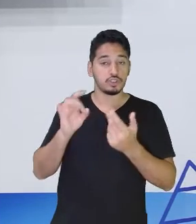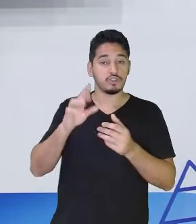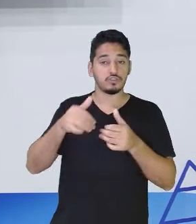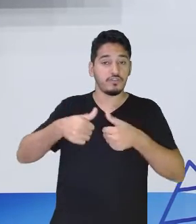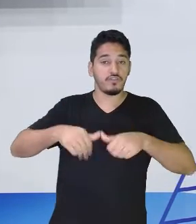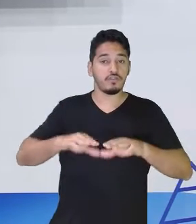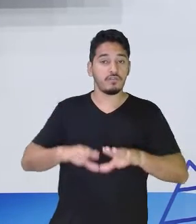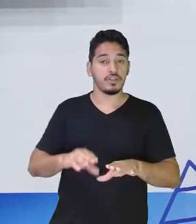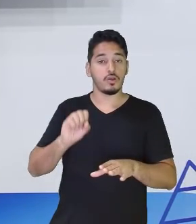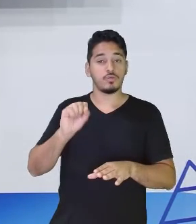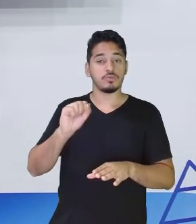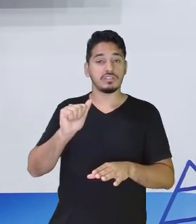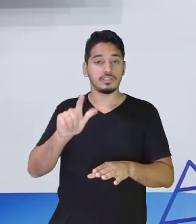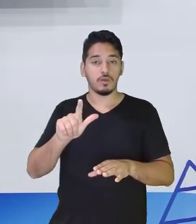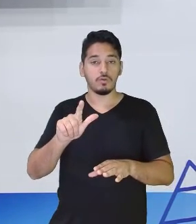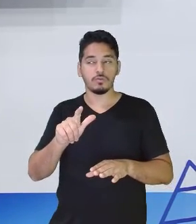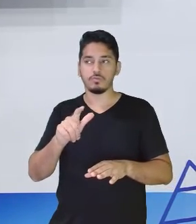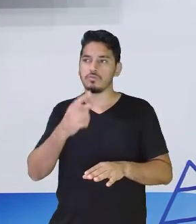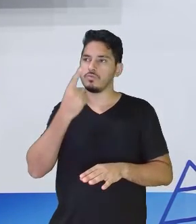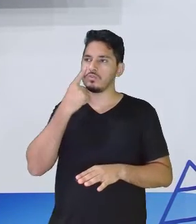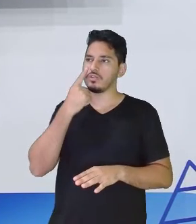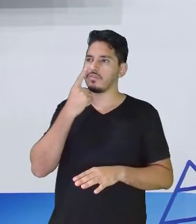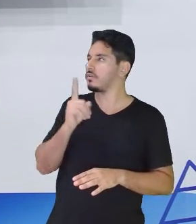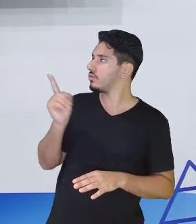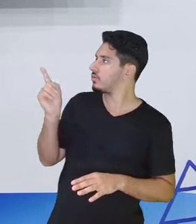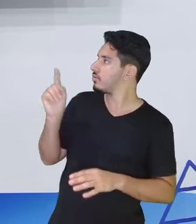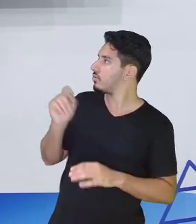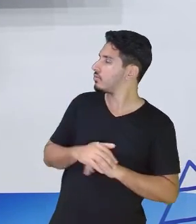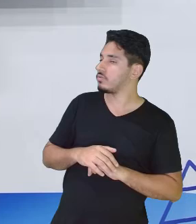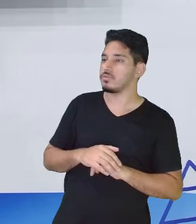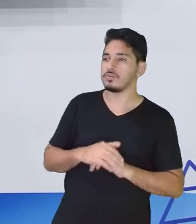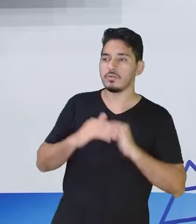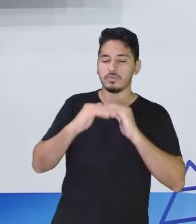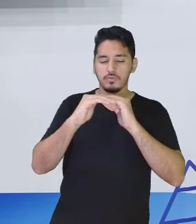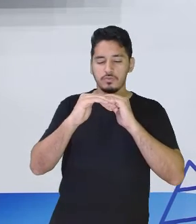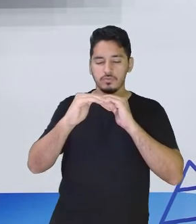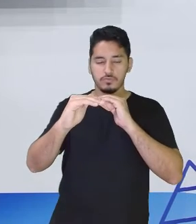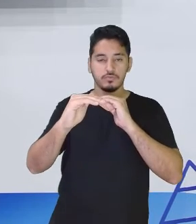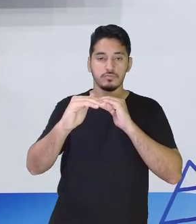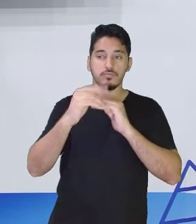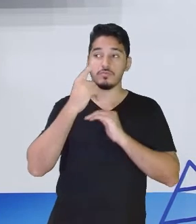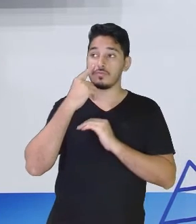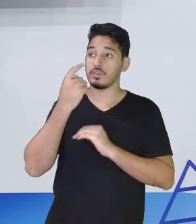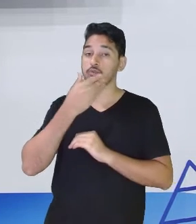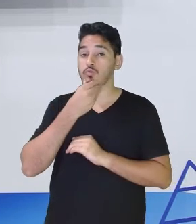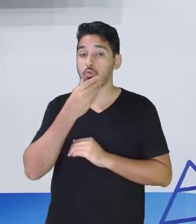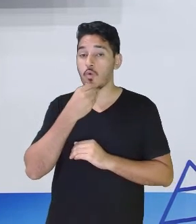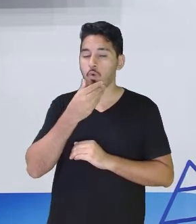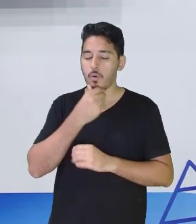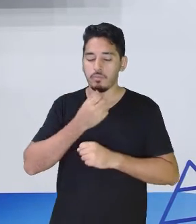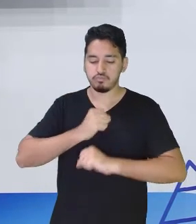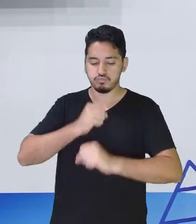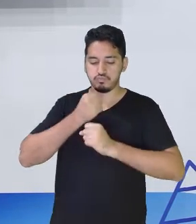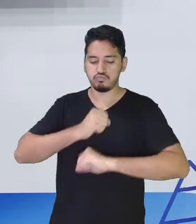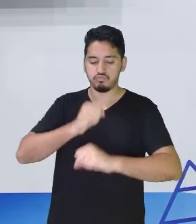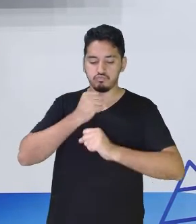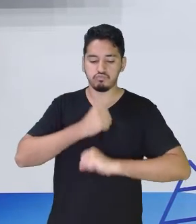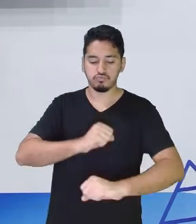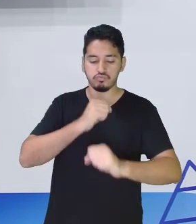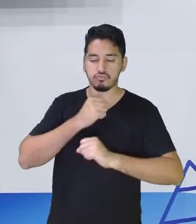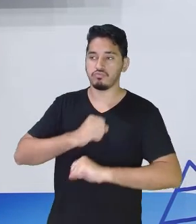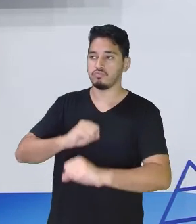só o sal. Então, vocês devem estar vendo aqui, ó, piscinas rasas. E esses senhores, esses trabalhadores, eles